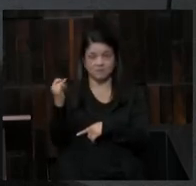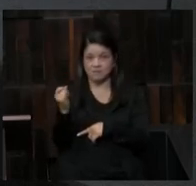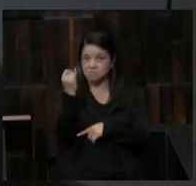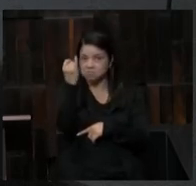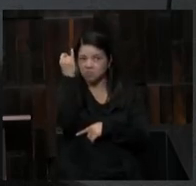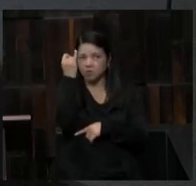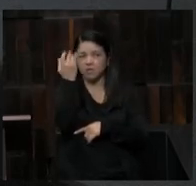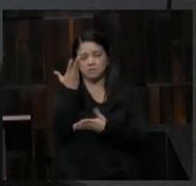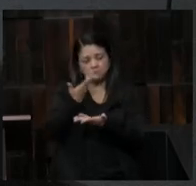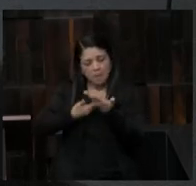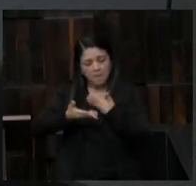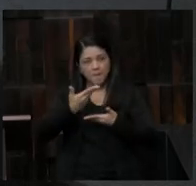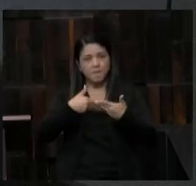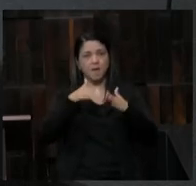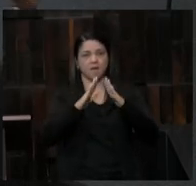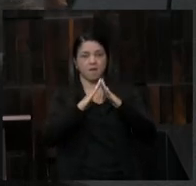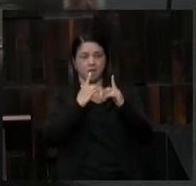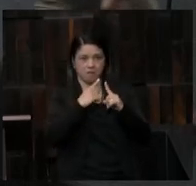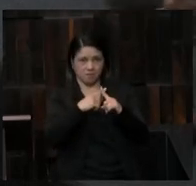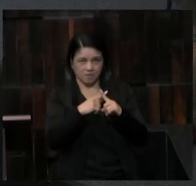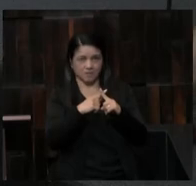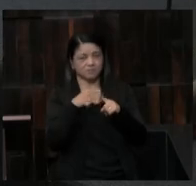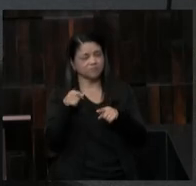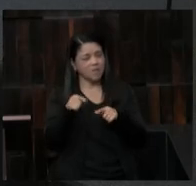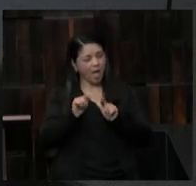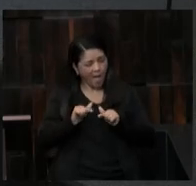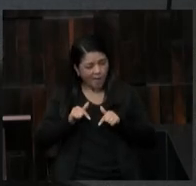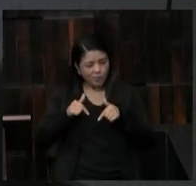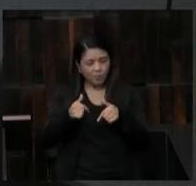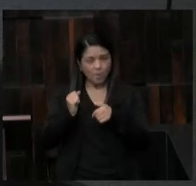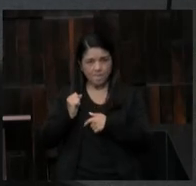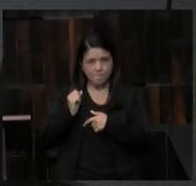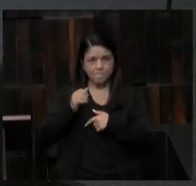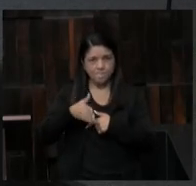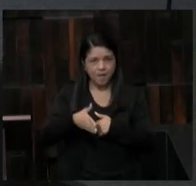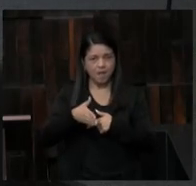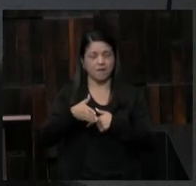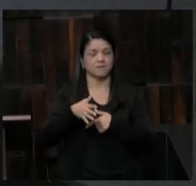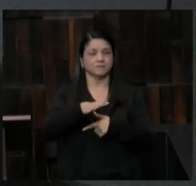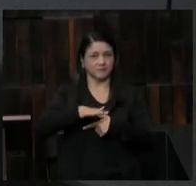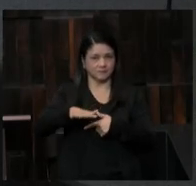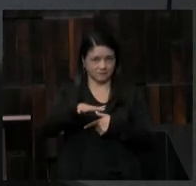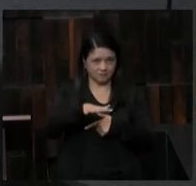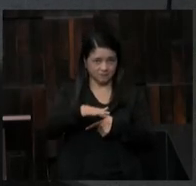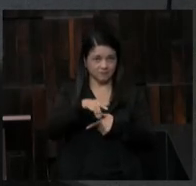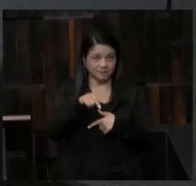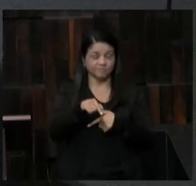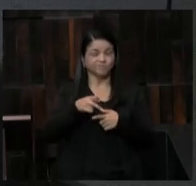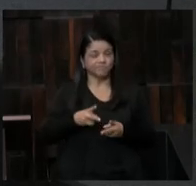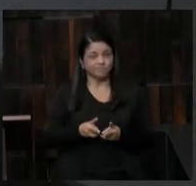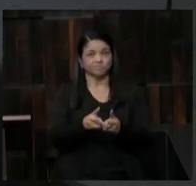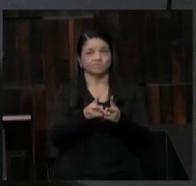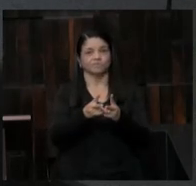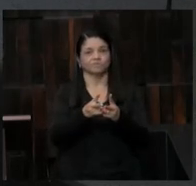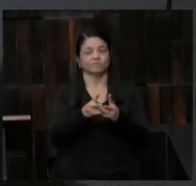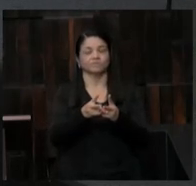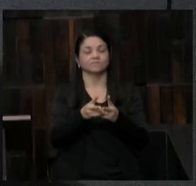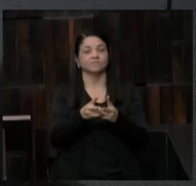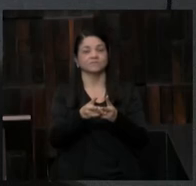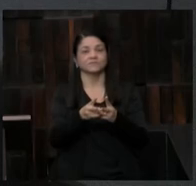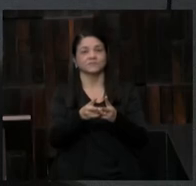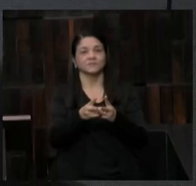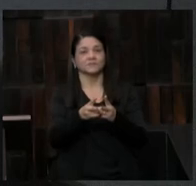desse envolvimento com a Igreja, ele que atua muito nessa seara. Dando continuidade, nós